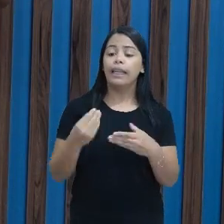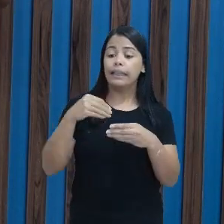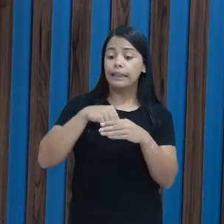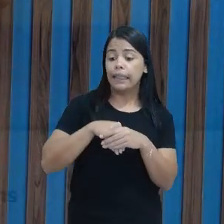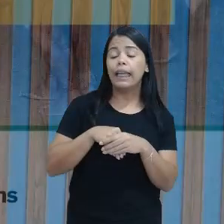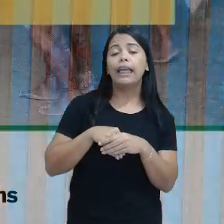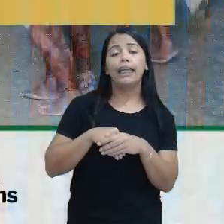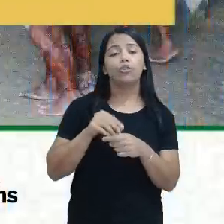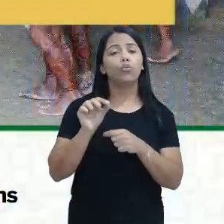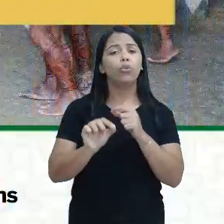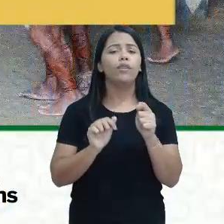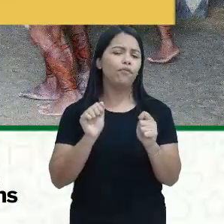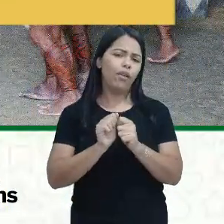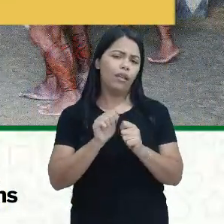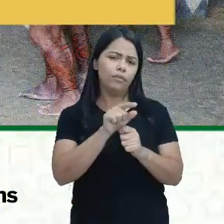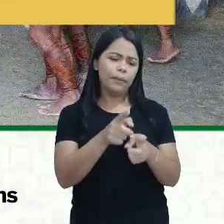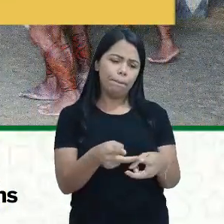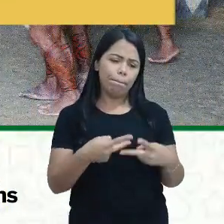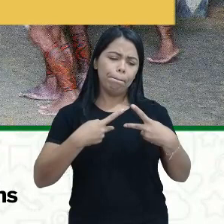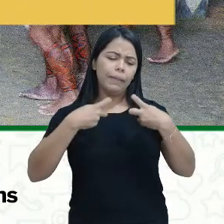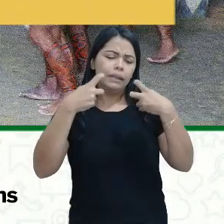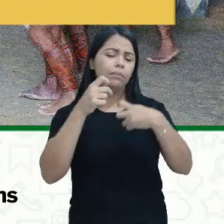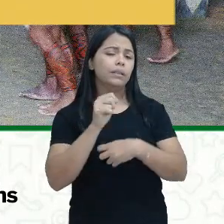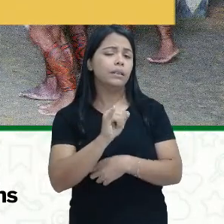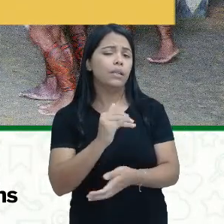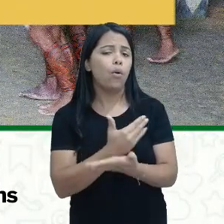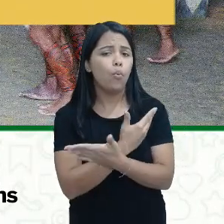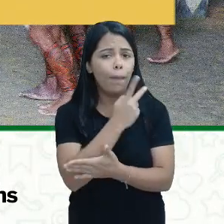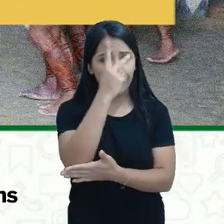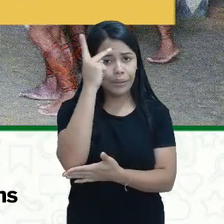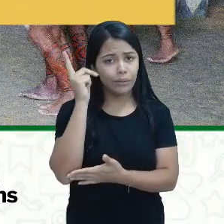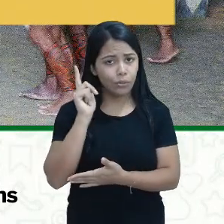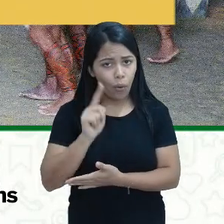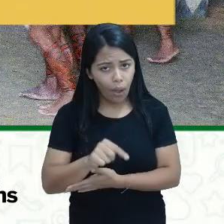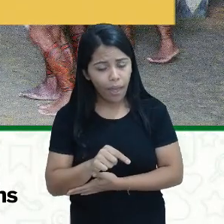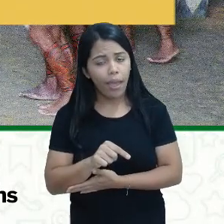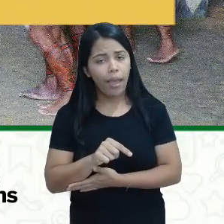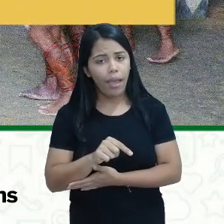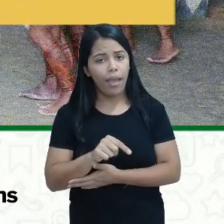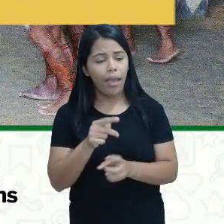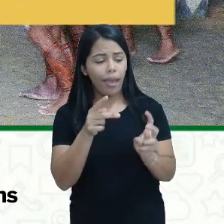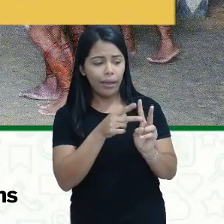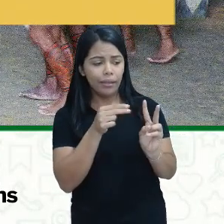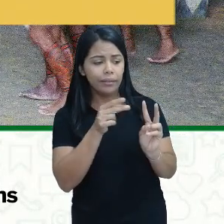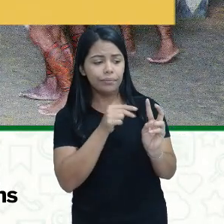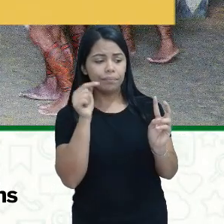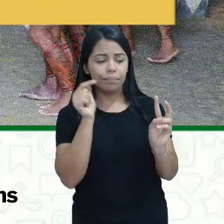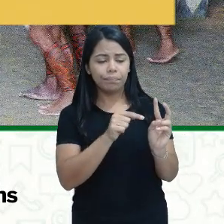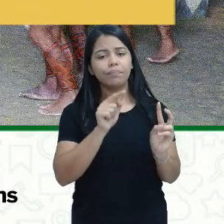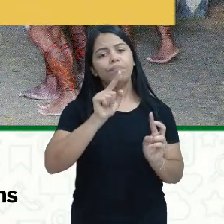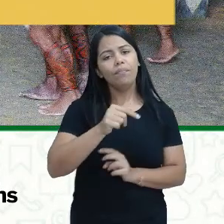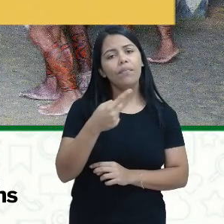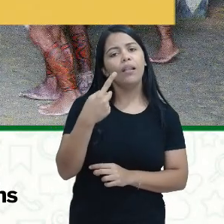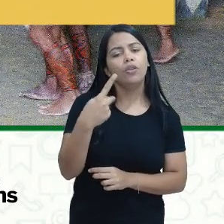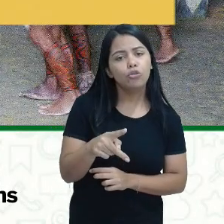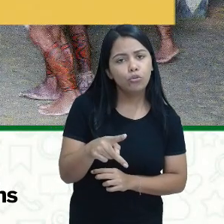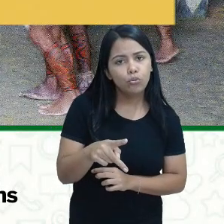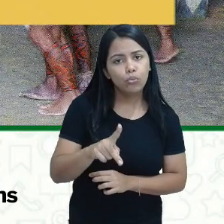critério para definir se uma pessoa é indígena deve ser sua própria